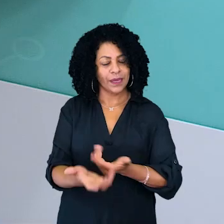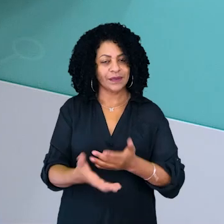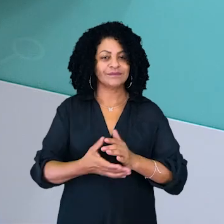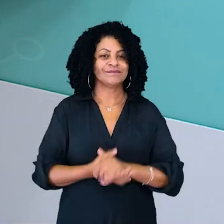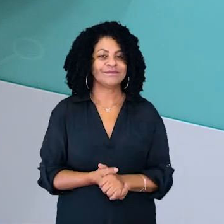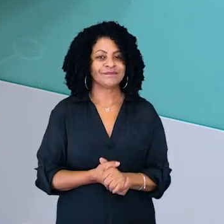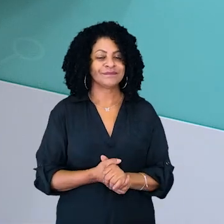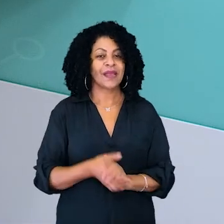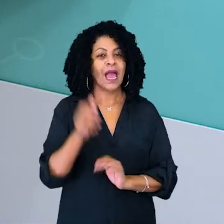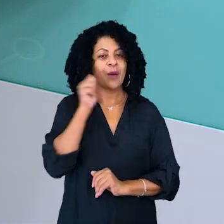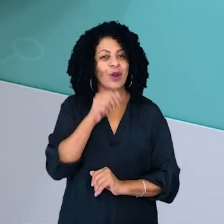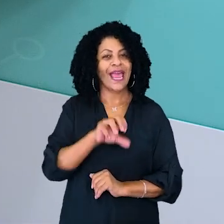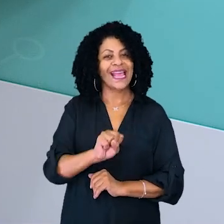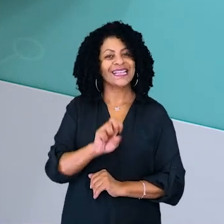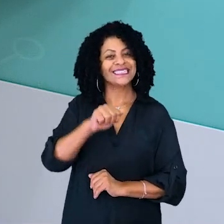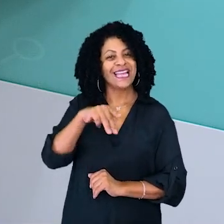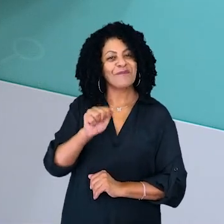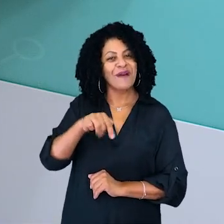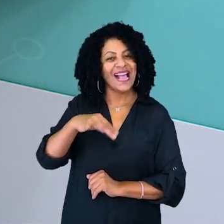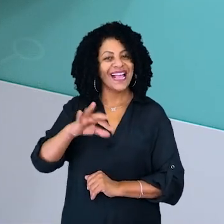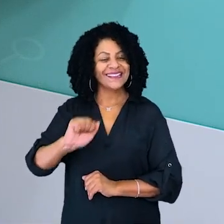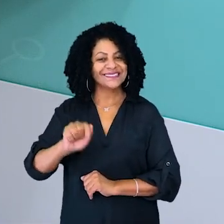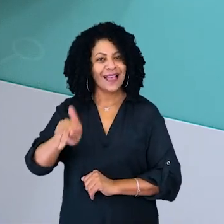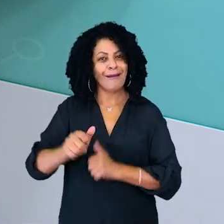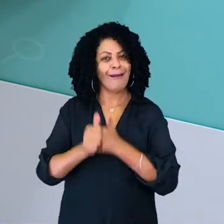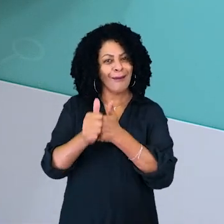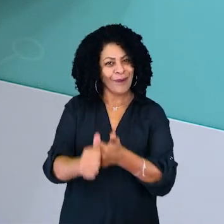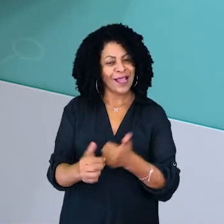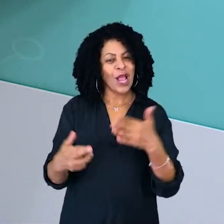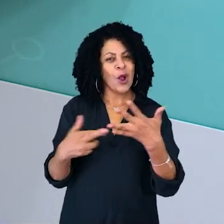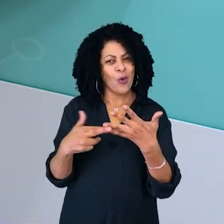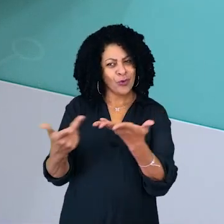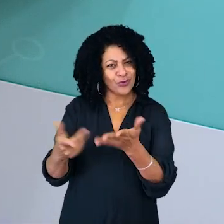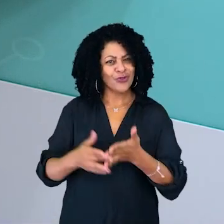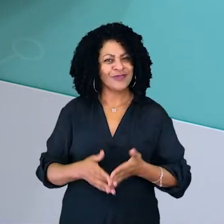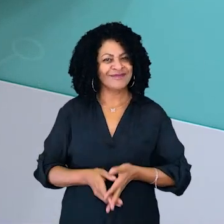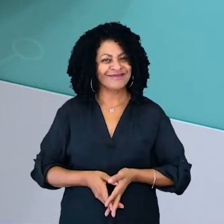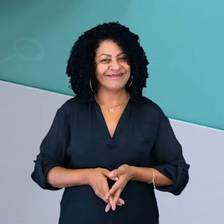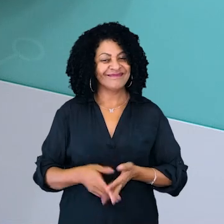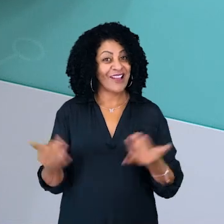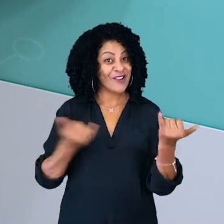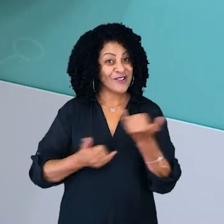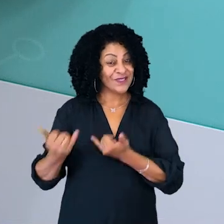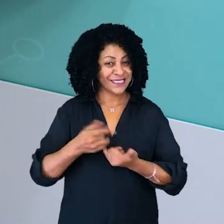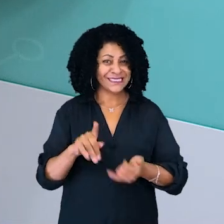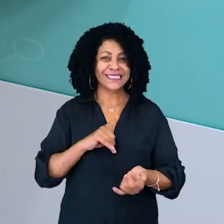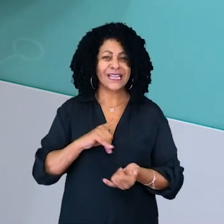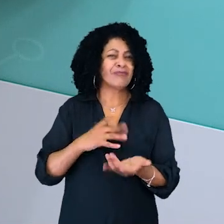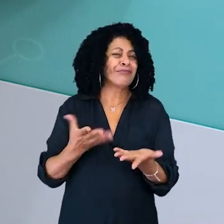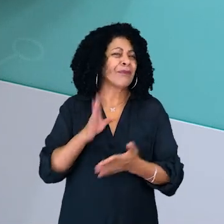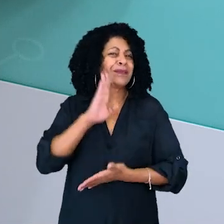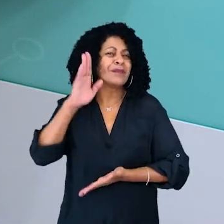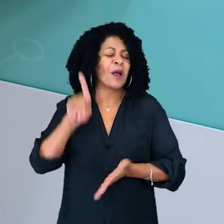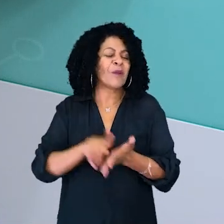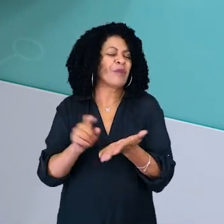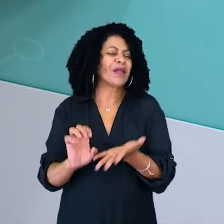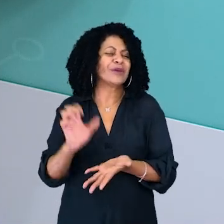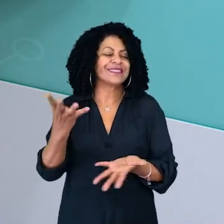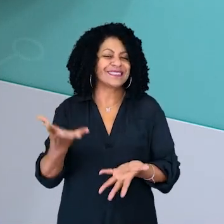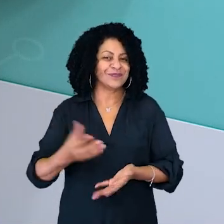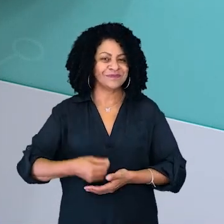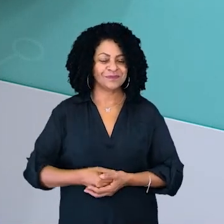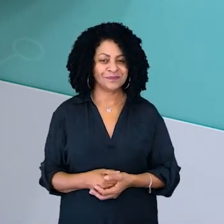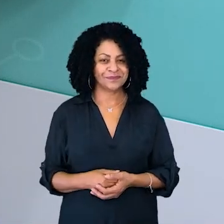raio-x. A repórter Samanta Flor acompanhou a análise desse recurso e tem mais informações para a gente. Oi, Samanta, qual foi a principal consideração